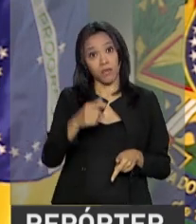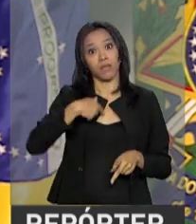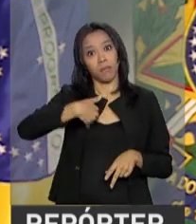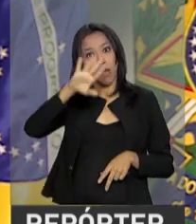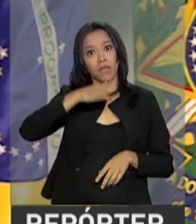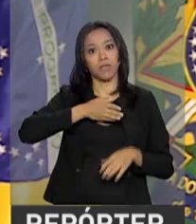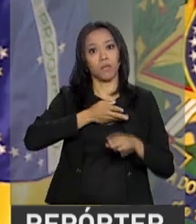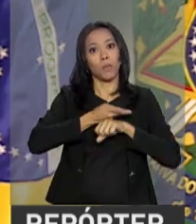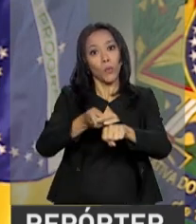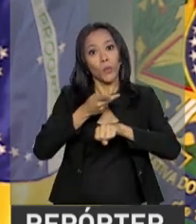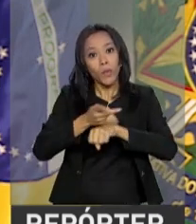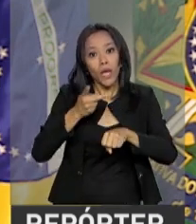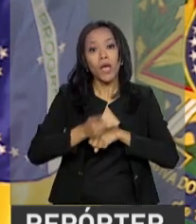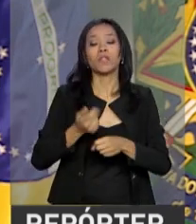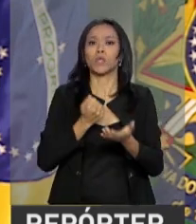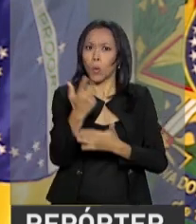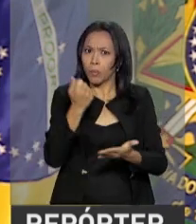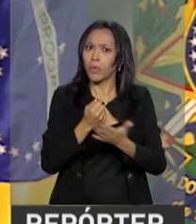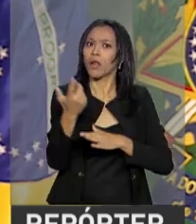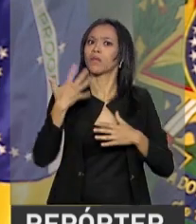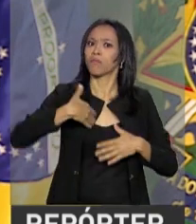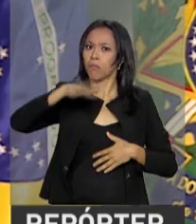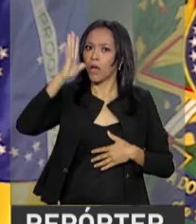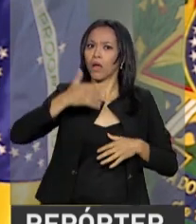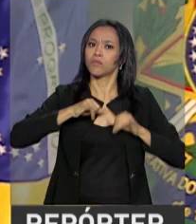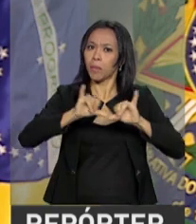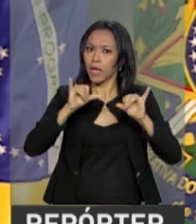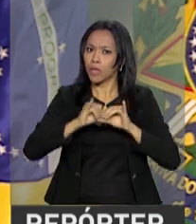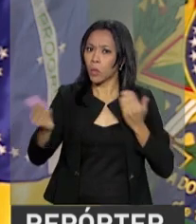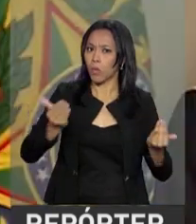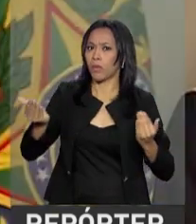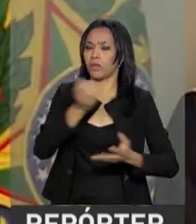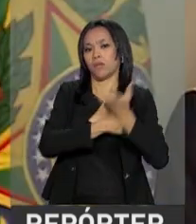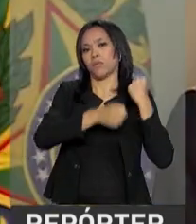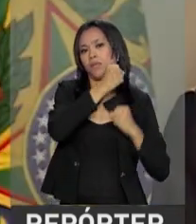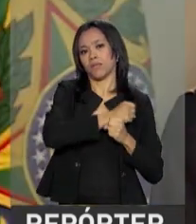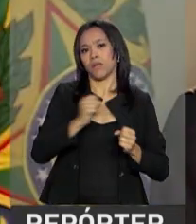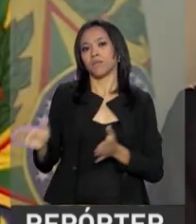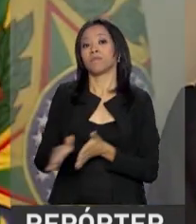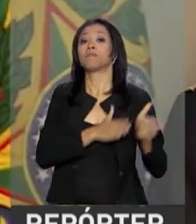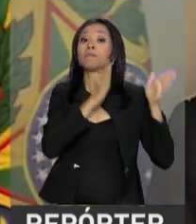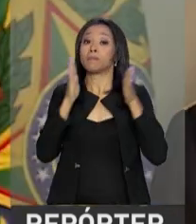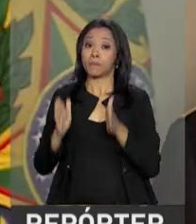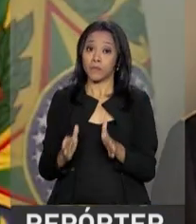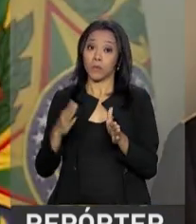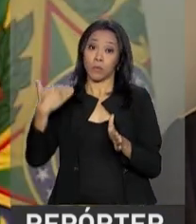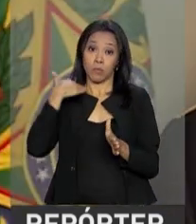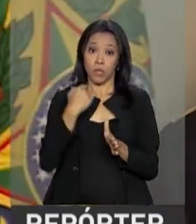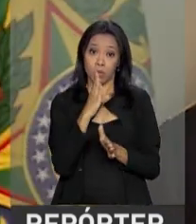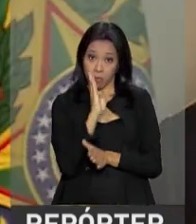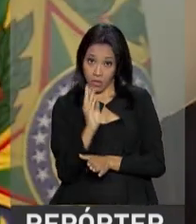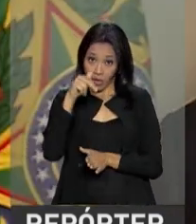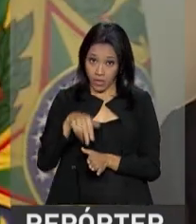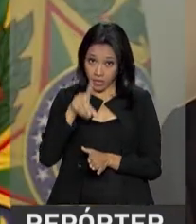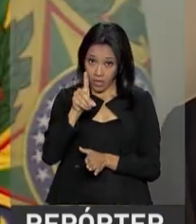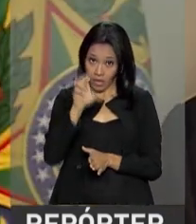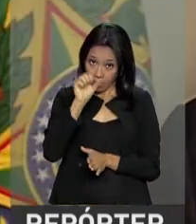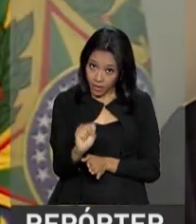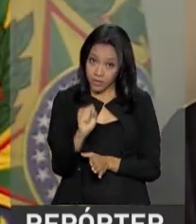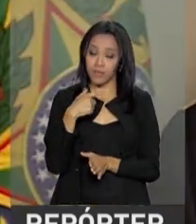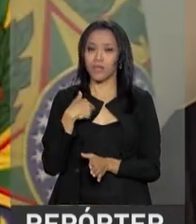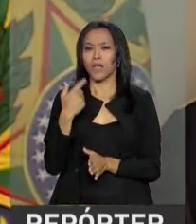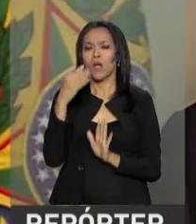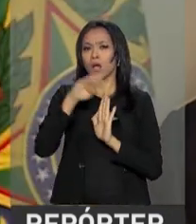supermercado e consumindo mais do que consumia no ano passado o bnds antecipou cronograma de pagamentos